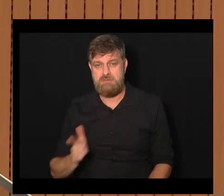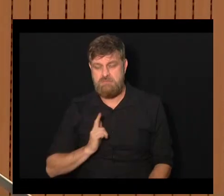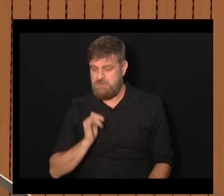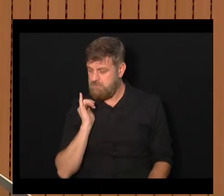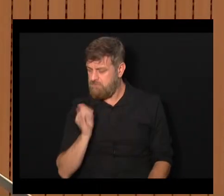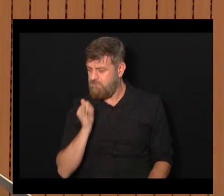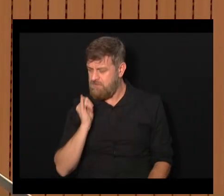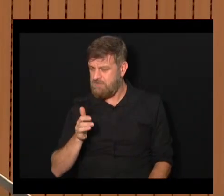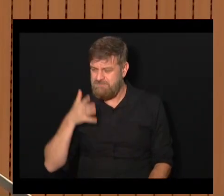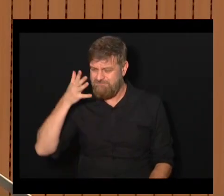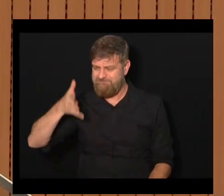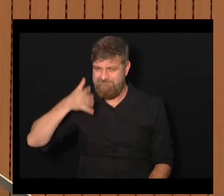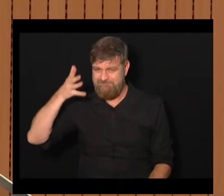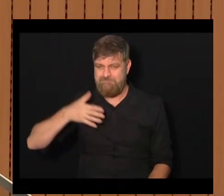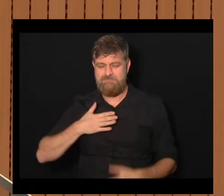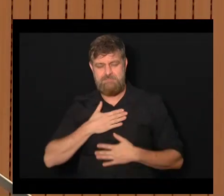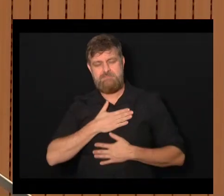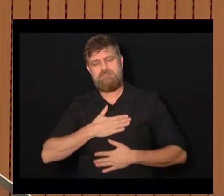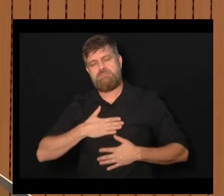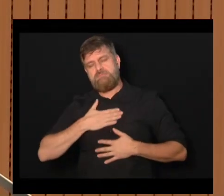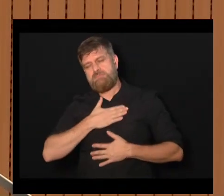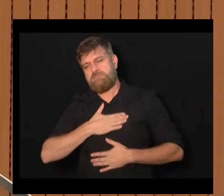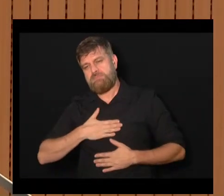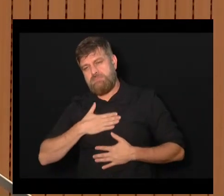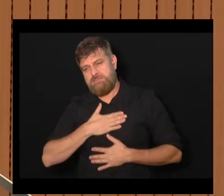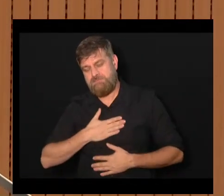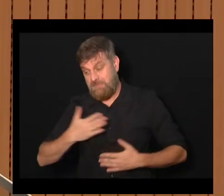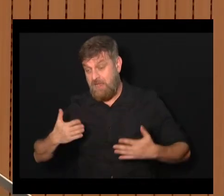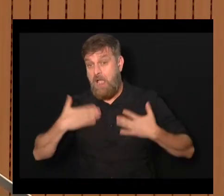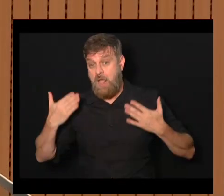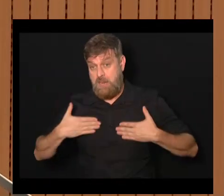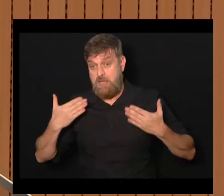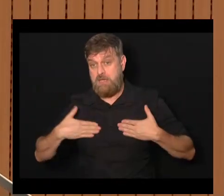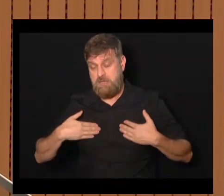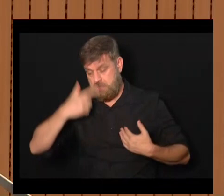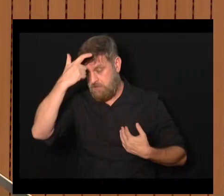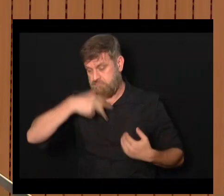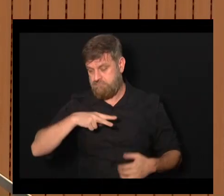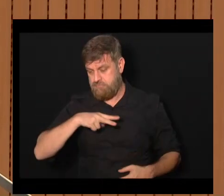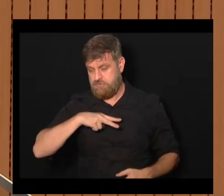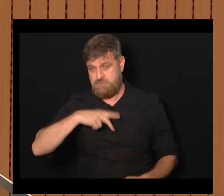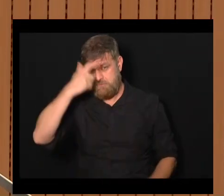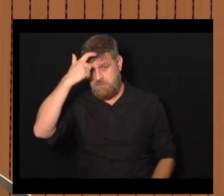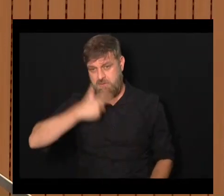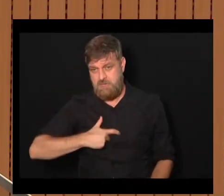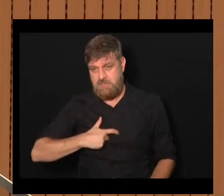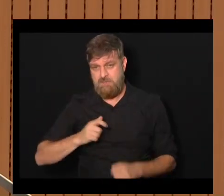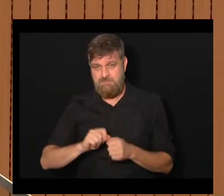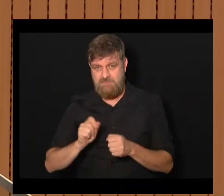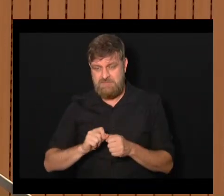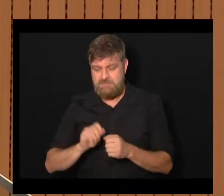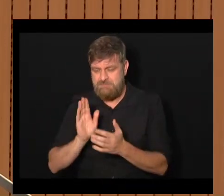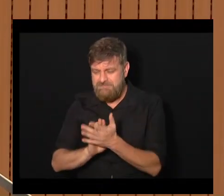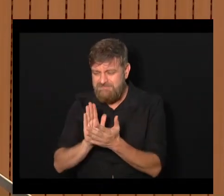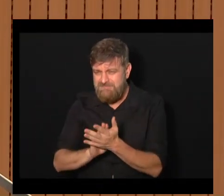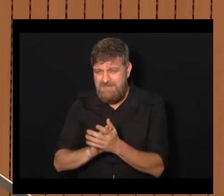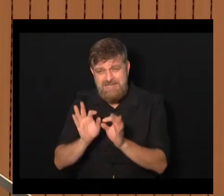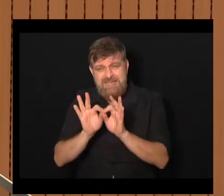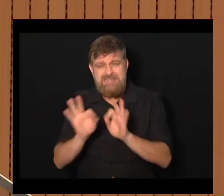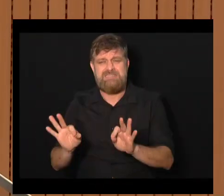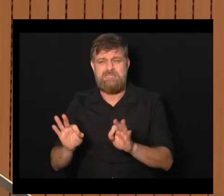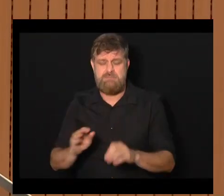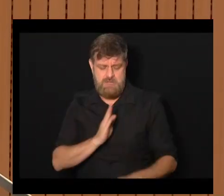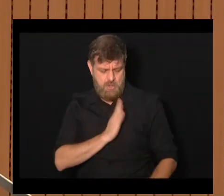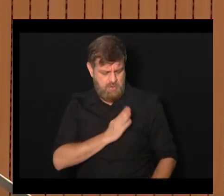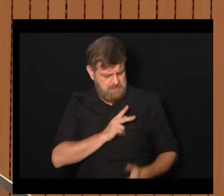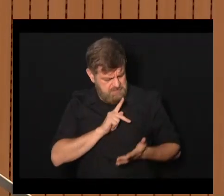palavras para dizer do meu contentamento e da minha alegria em poder estar fazendo esta pequena homenagem, mas do